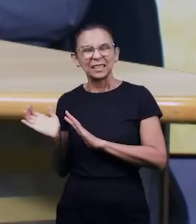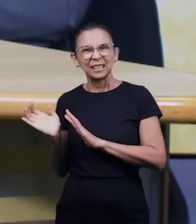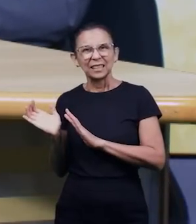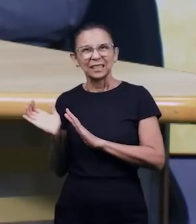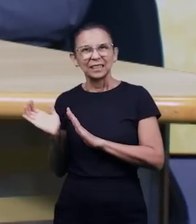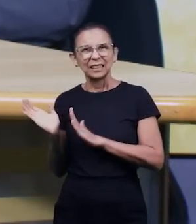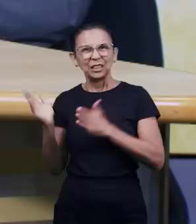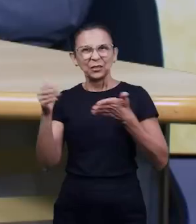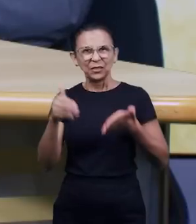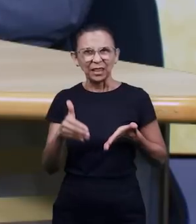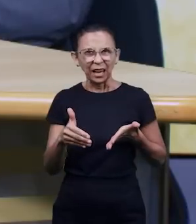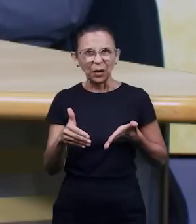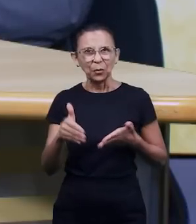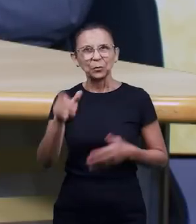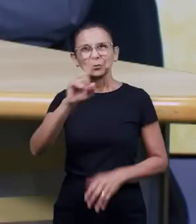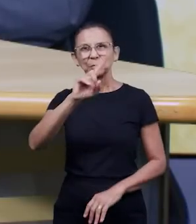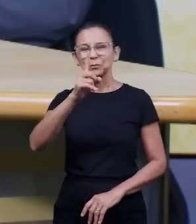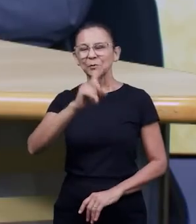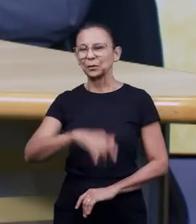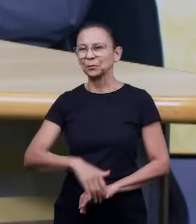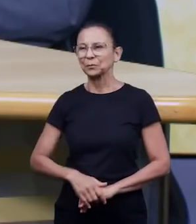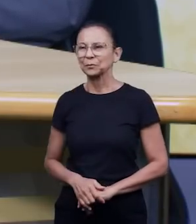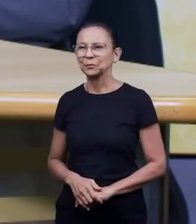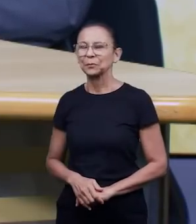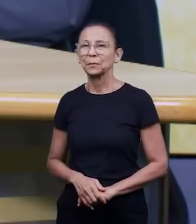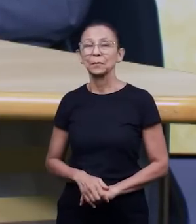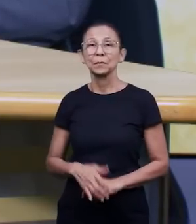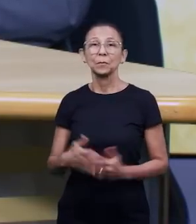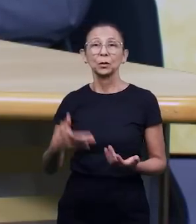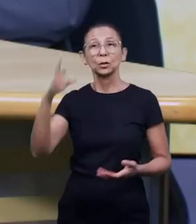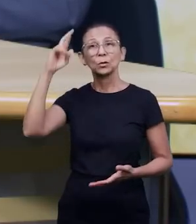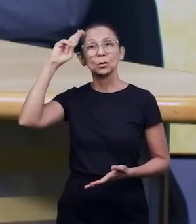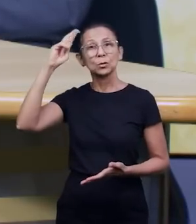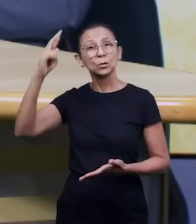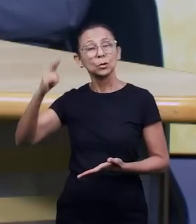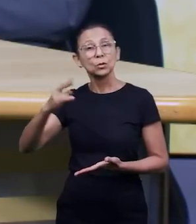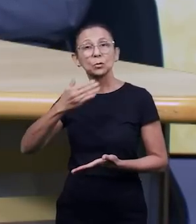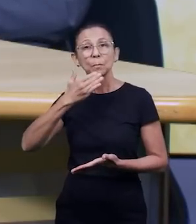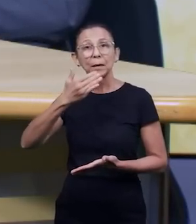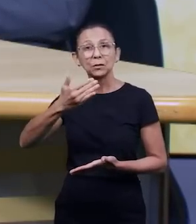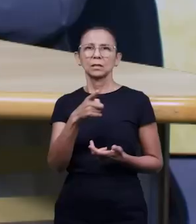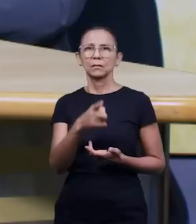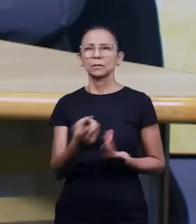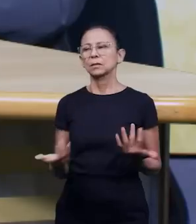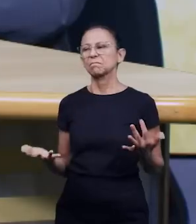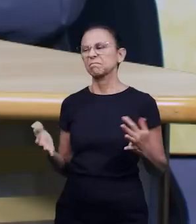que Deus não é fiel com você, aí você